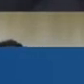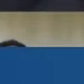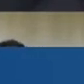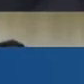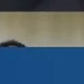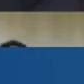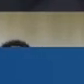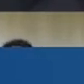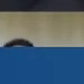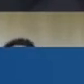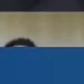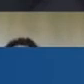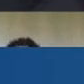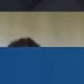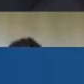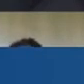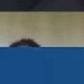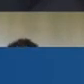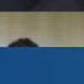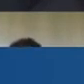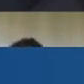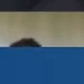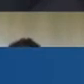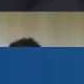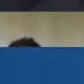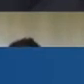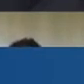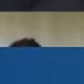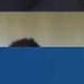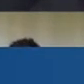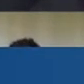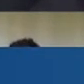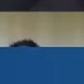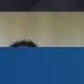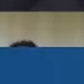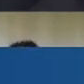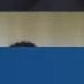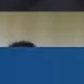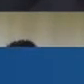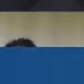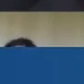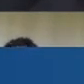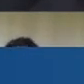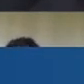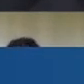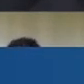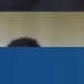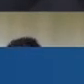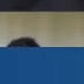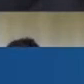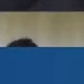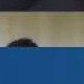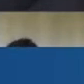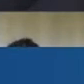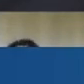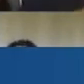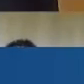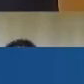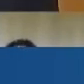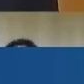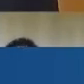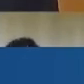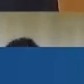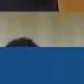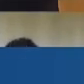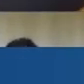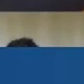Civil, nosso reconhecimento a esse trabalho, mas também enaltecer que isso permite